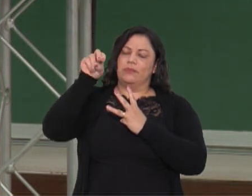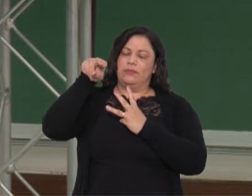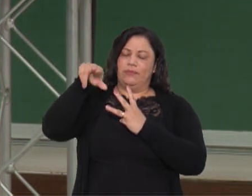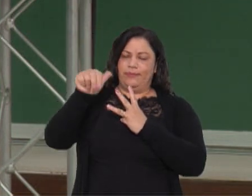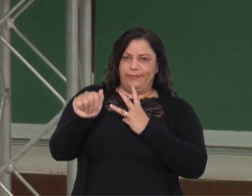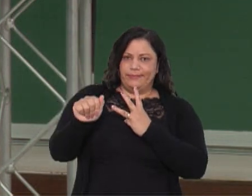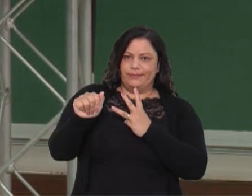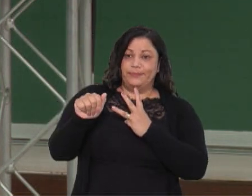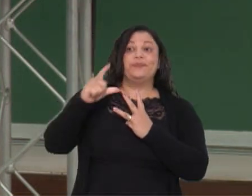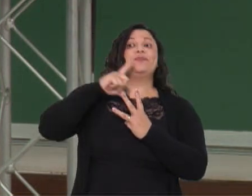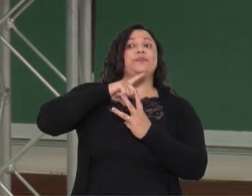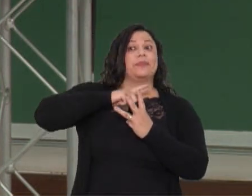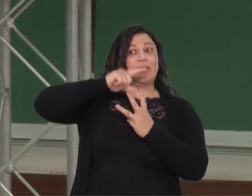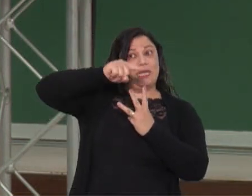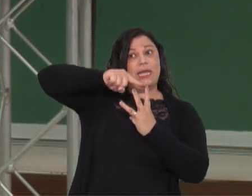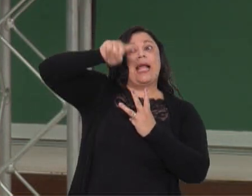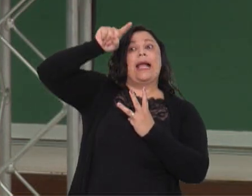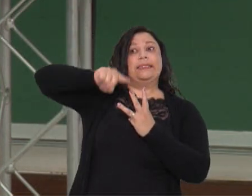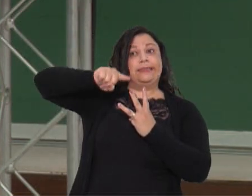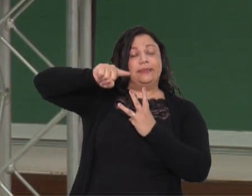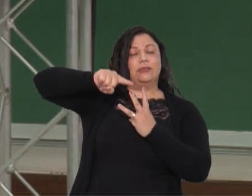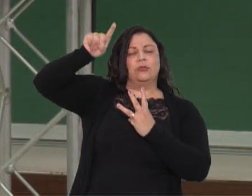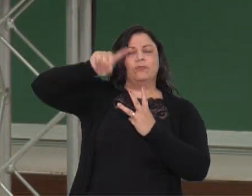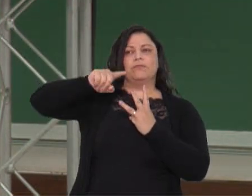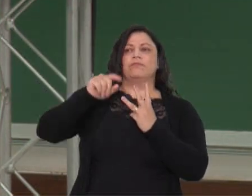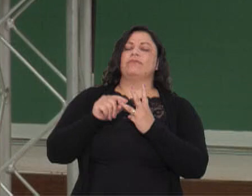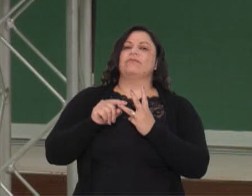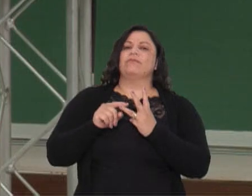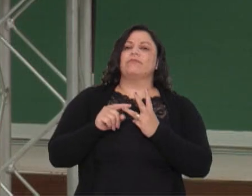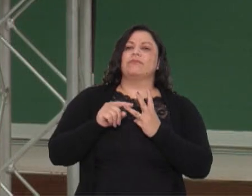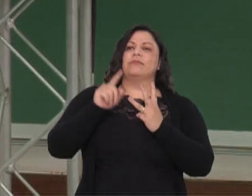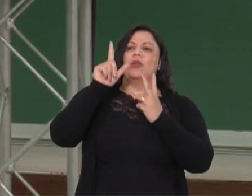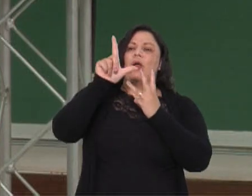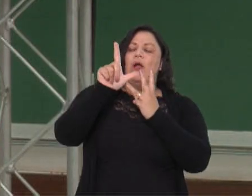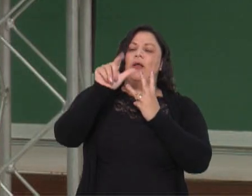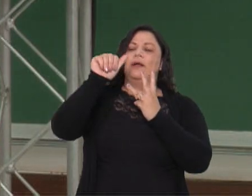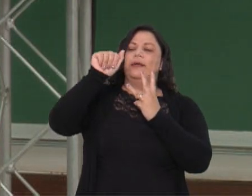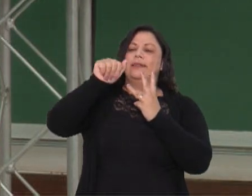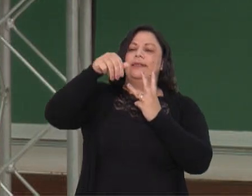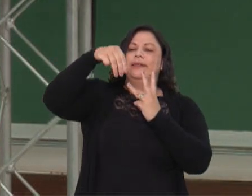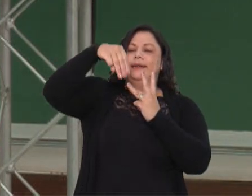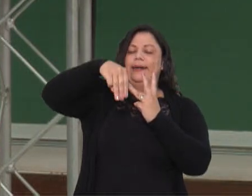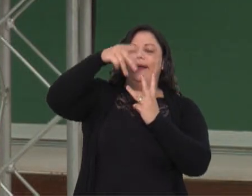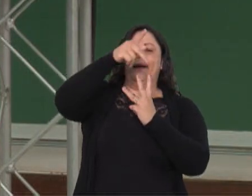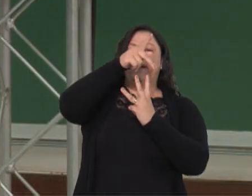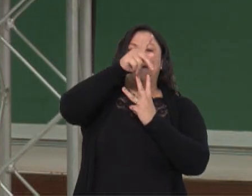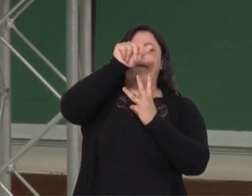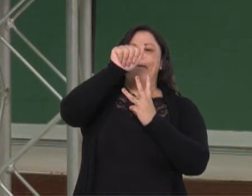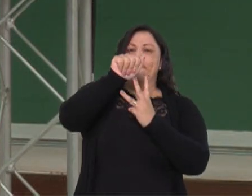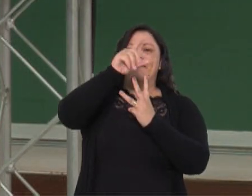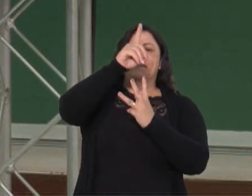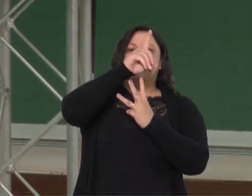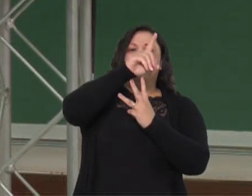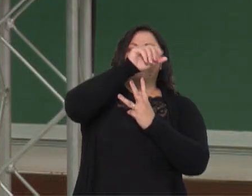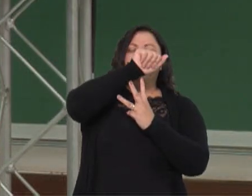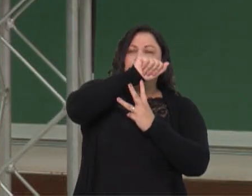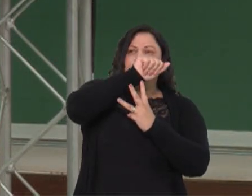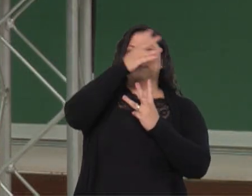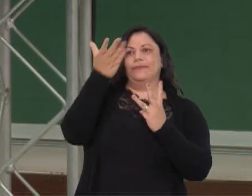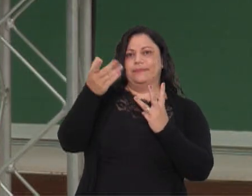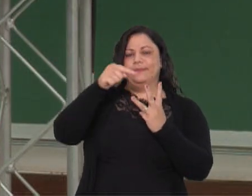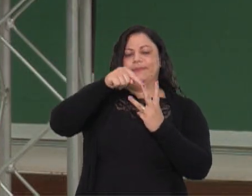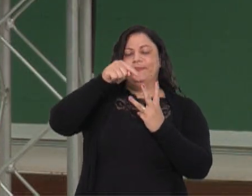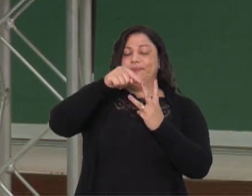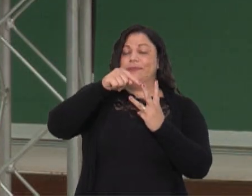proparoxítona recebe acento. Todas. Lâmpada, pêssego, ônibus, público,